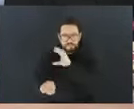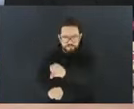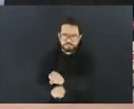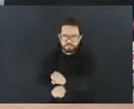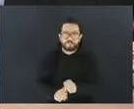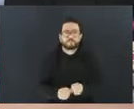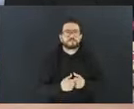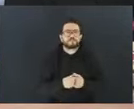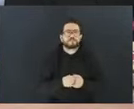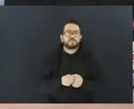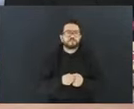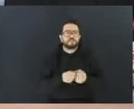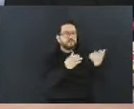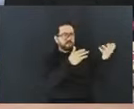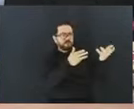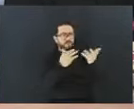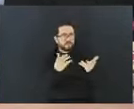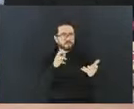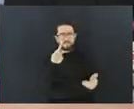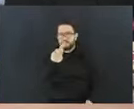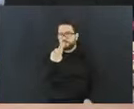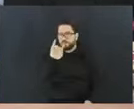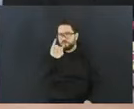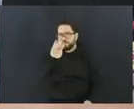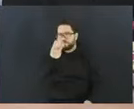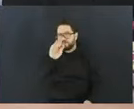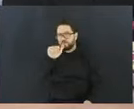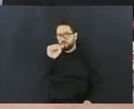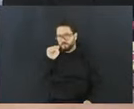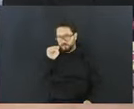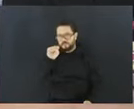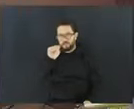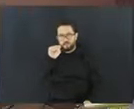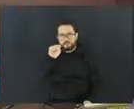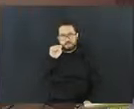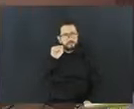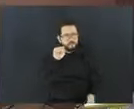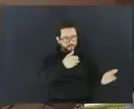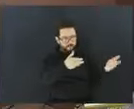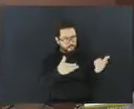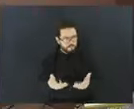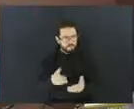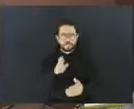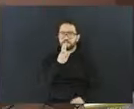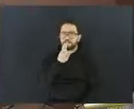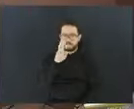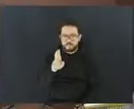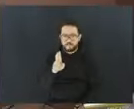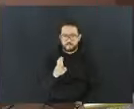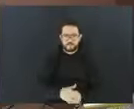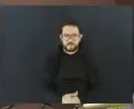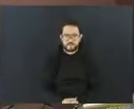coronel Ribas, por favor, Ribas, para responder. Se você quiser repetir a